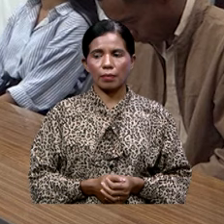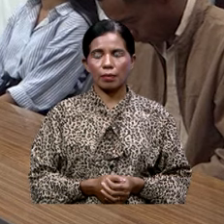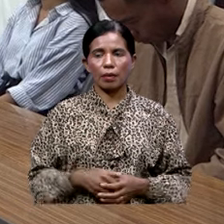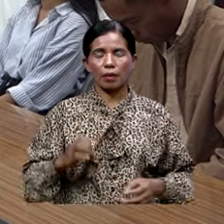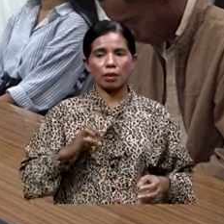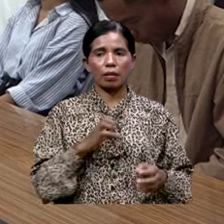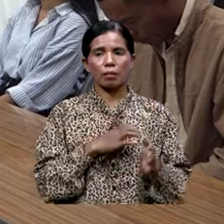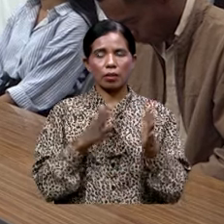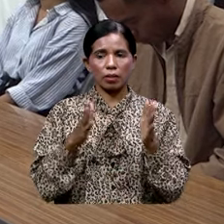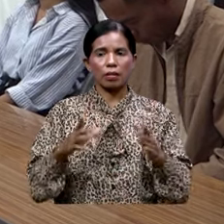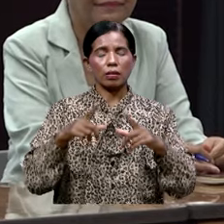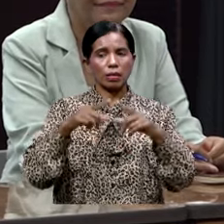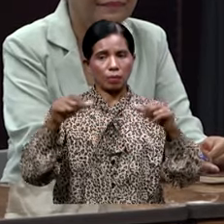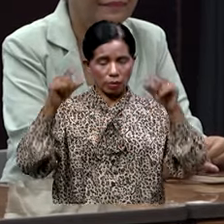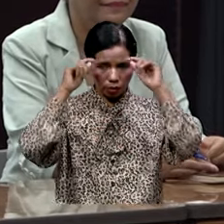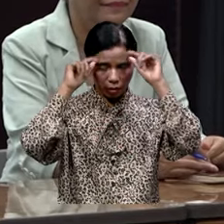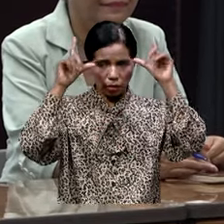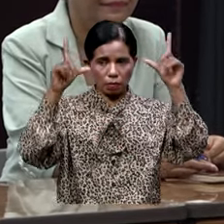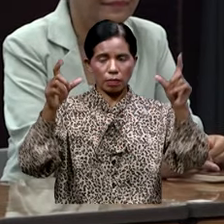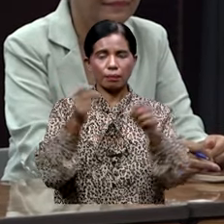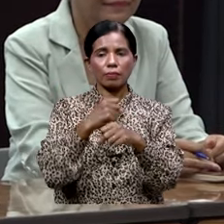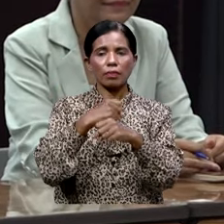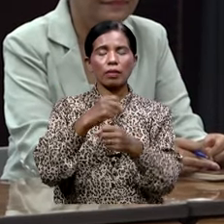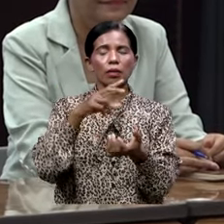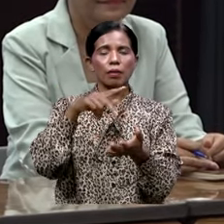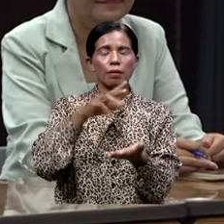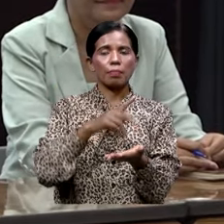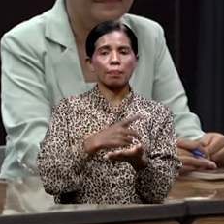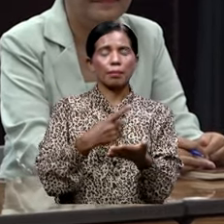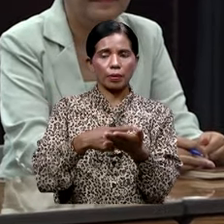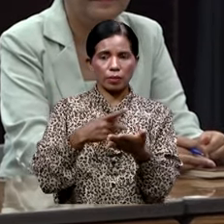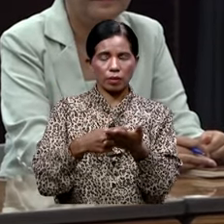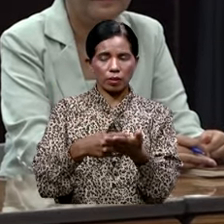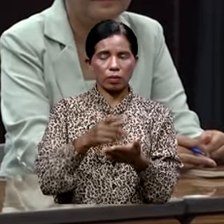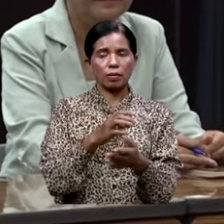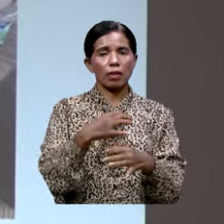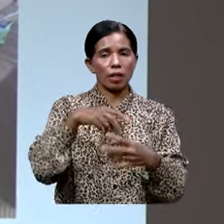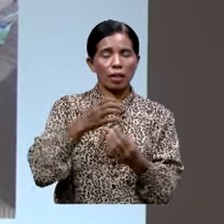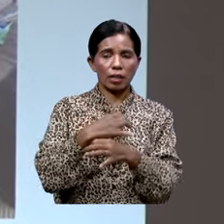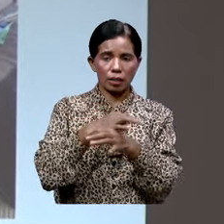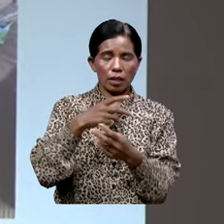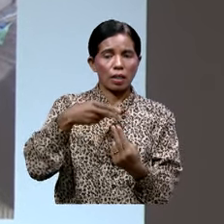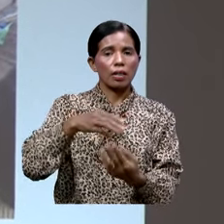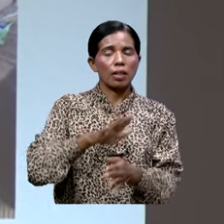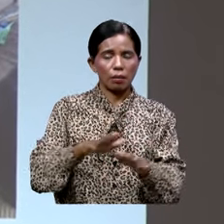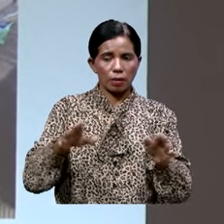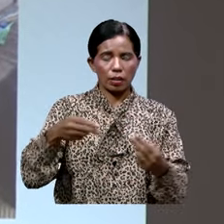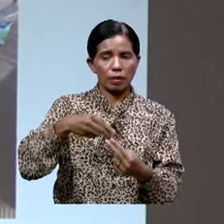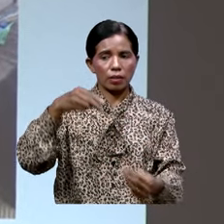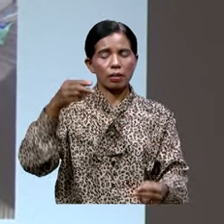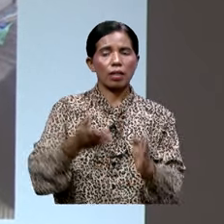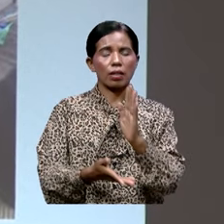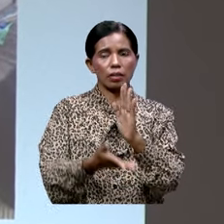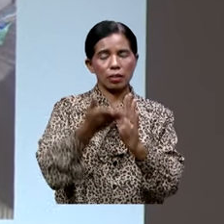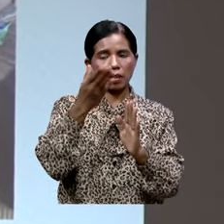Embaixador Japão em Timor-Leste realiza lançamento do projeto segundo rodeia de Balabarik em nutrição Liu Husi Hassai Rendimento Inan